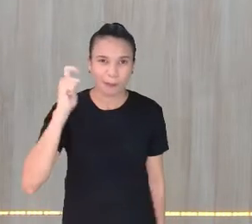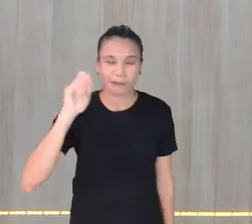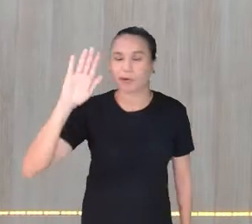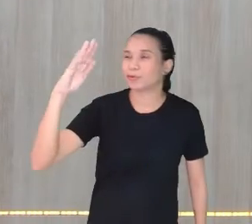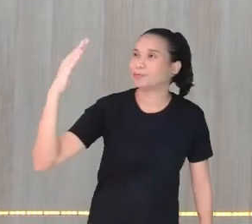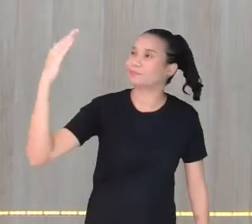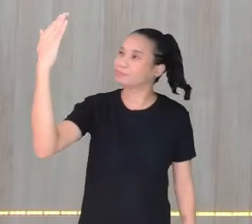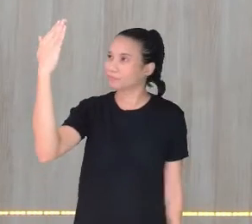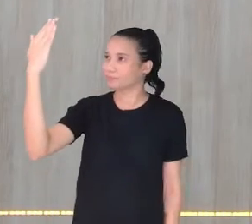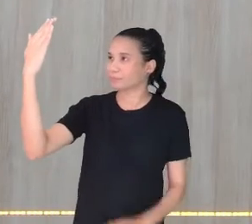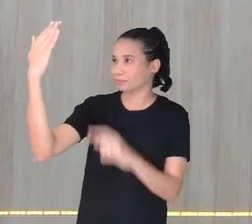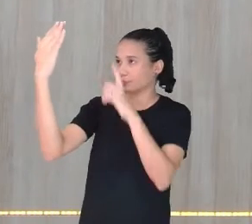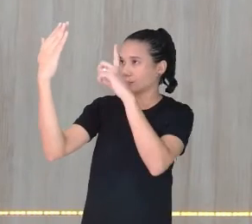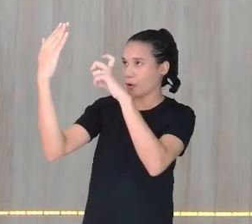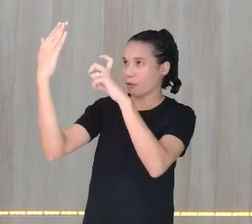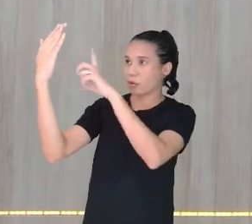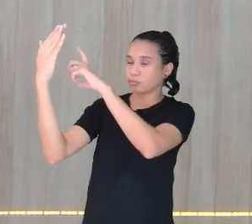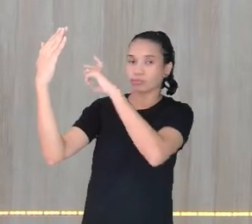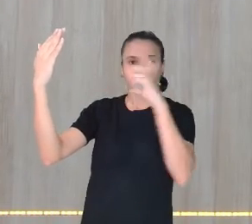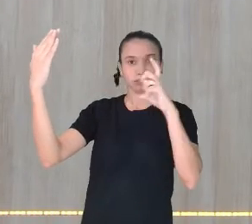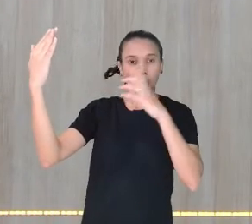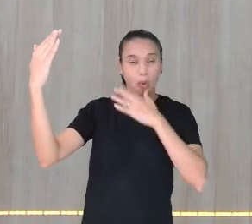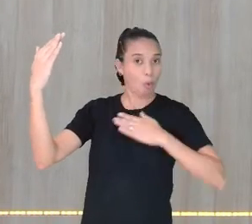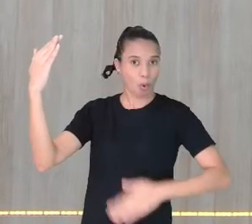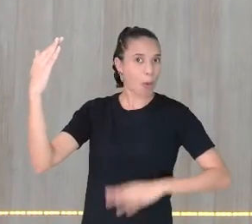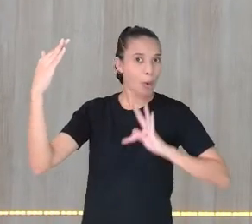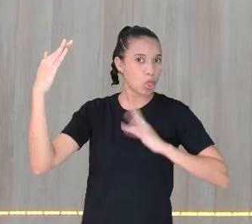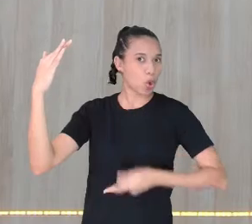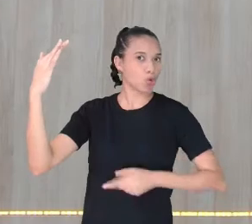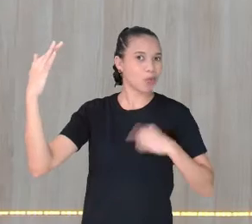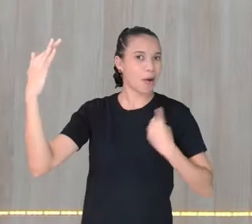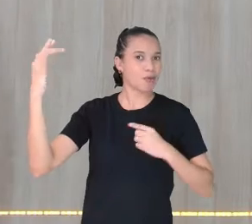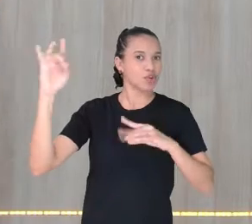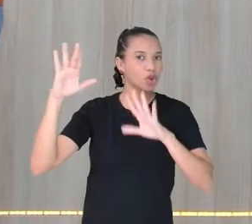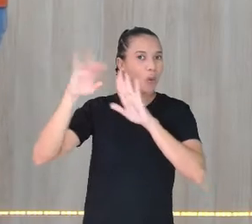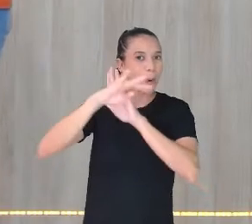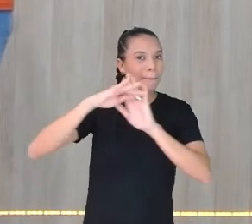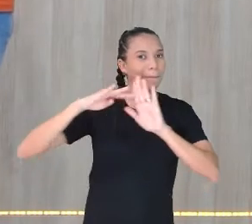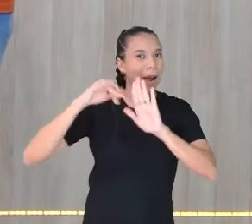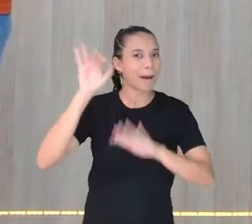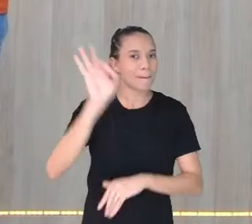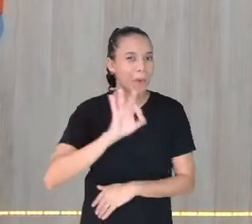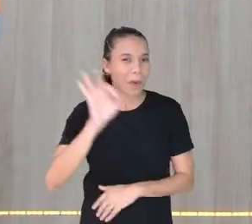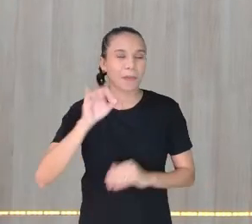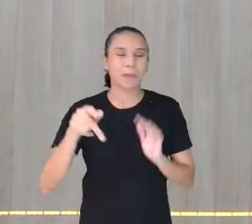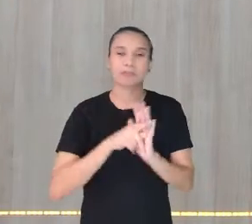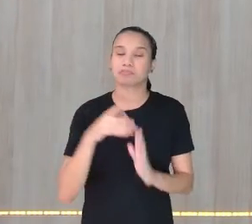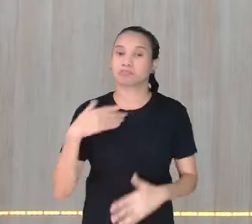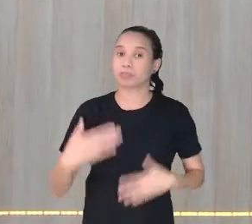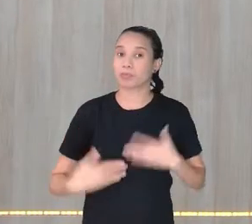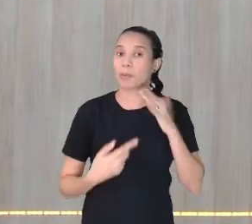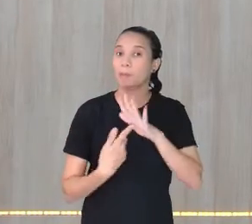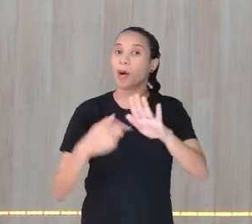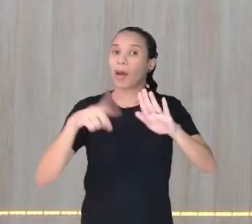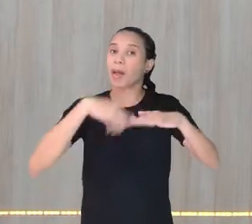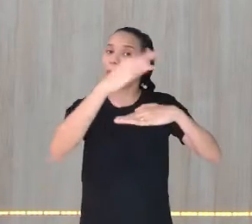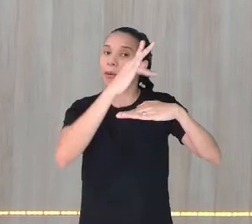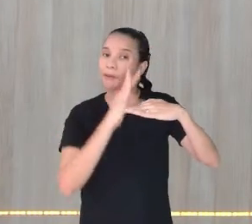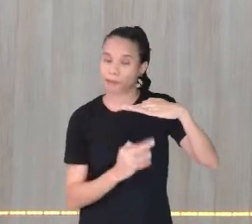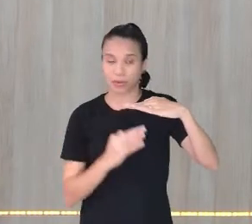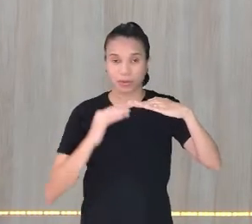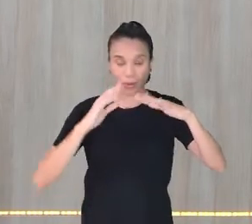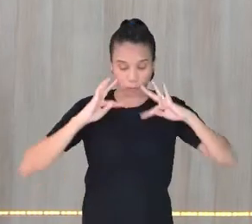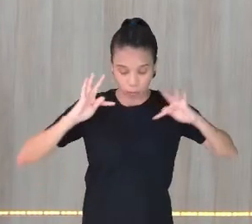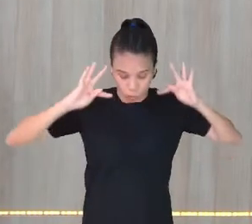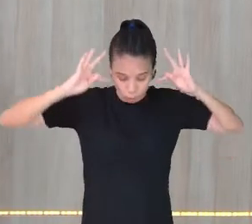vai aparecer uma parte do seu corpo. Então, aquilo ali que está aparecendo naquela selfie é uma